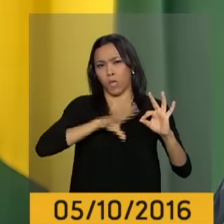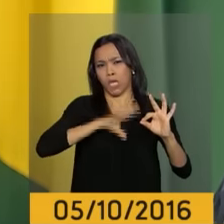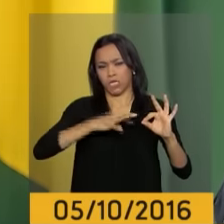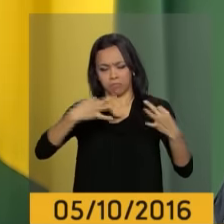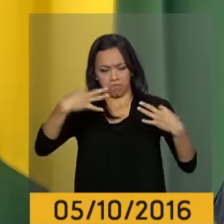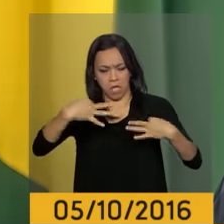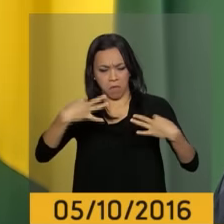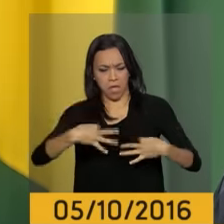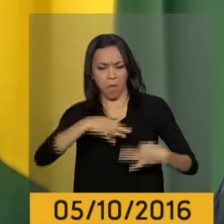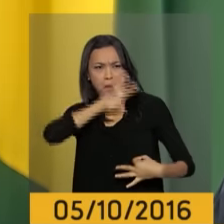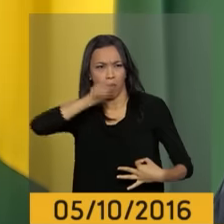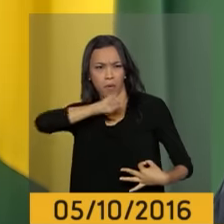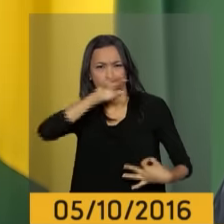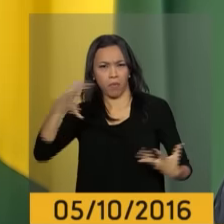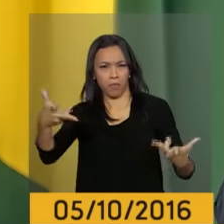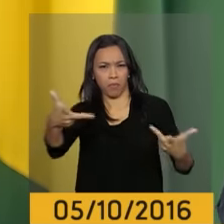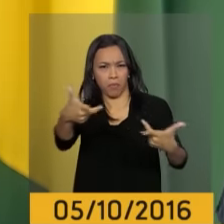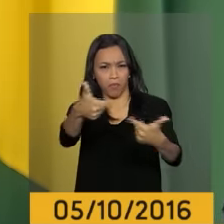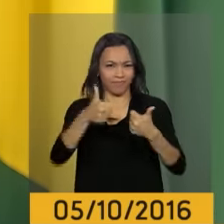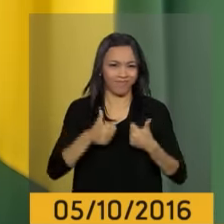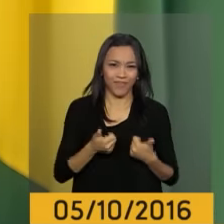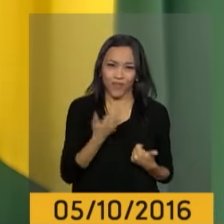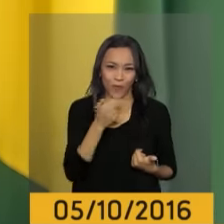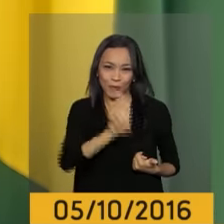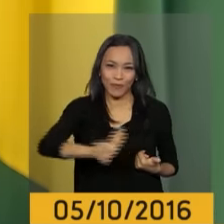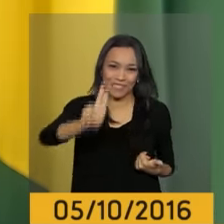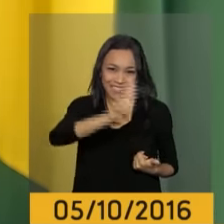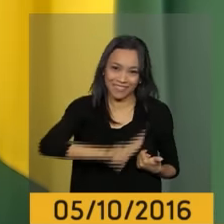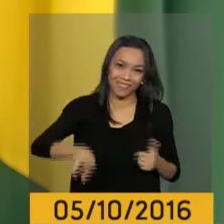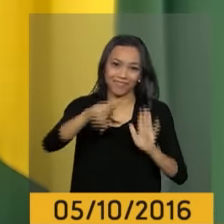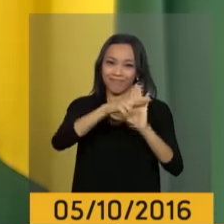criticaram. Então, não vou usar nenhuma próclise, né? Mas